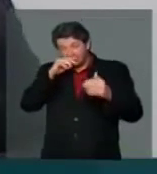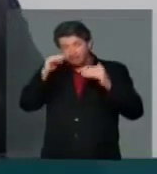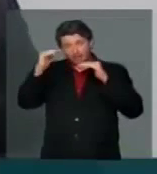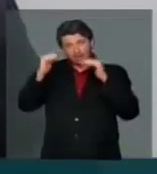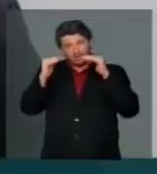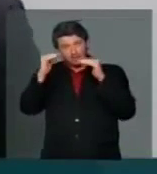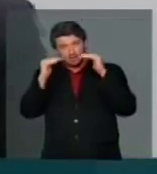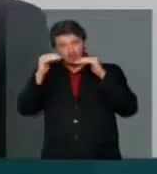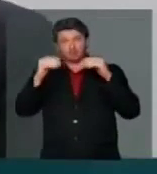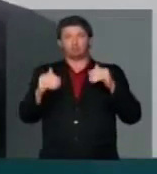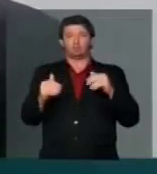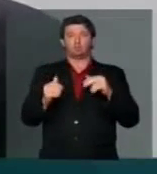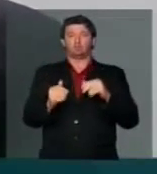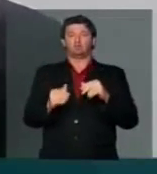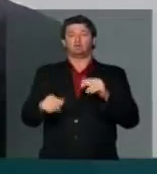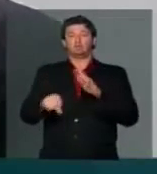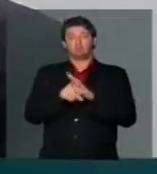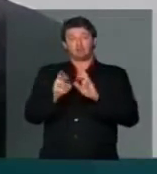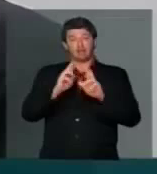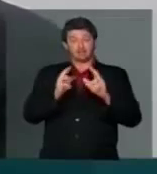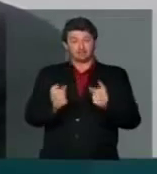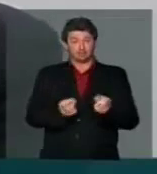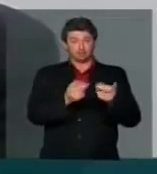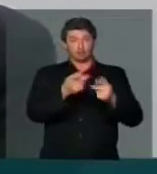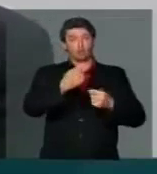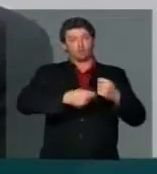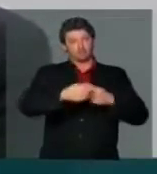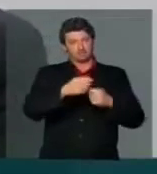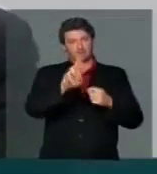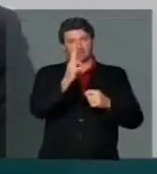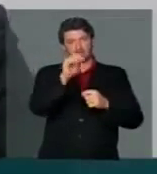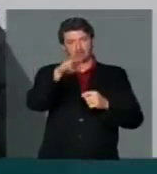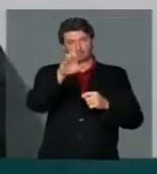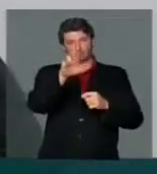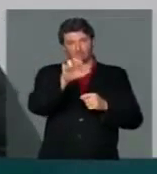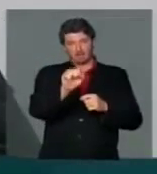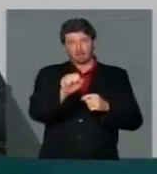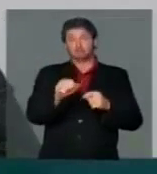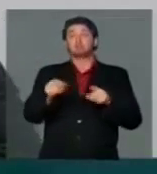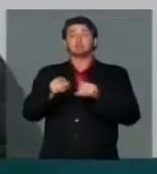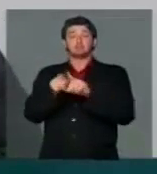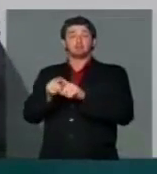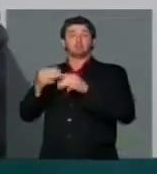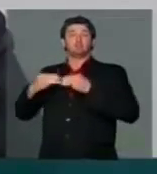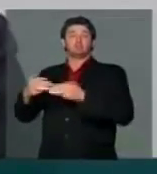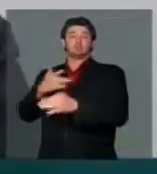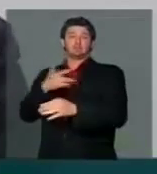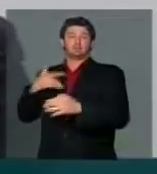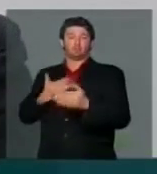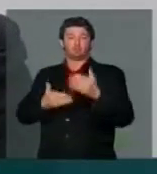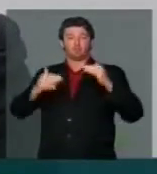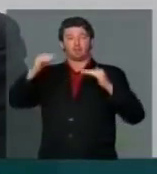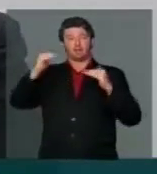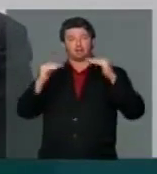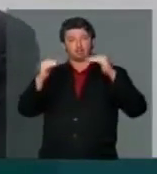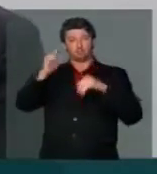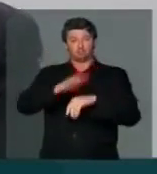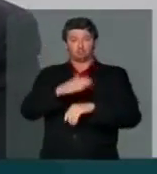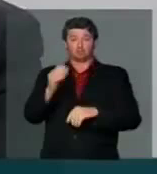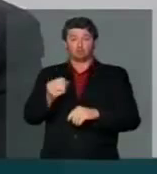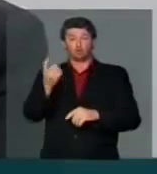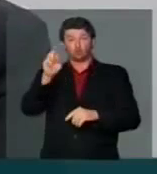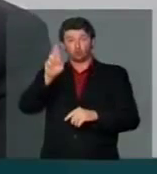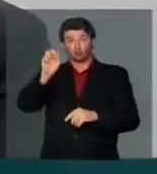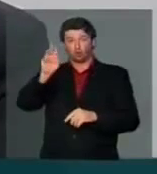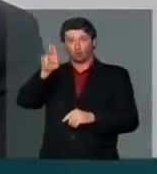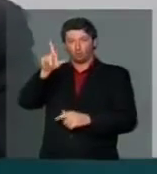reequilíbrios na relação comercial da Hemobras com o Ministério da Saúde. Isso é uma coisa que o Dr. Rômulo falou